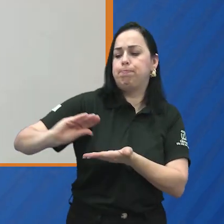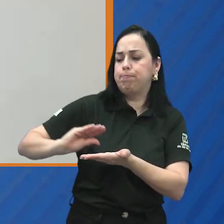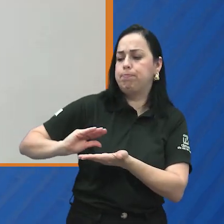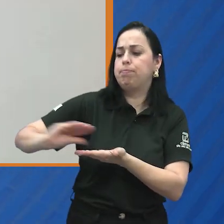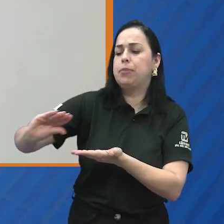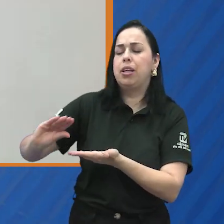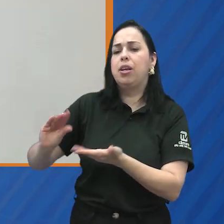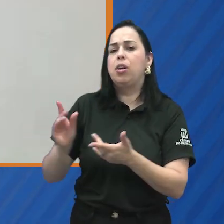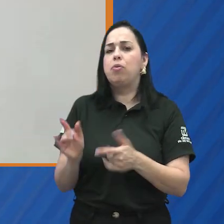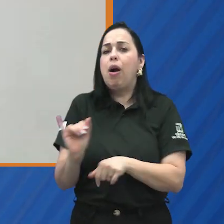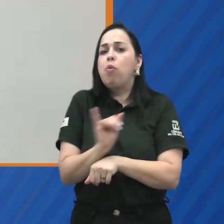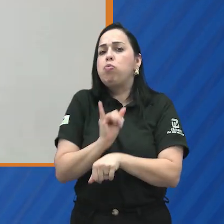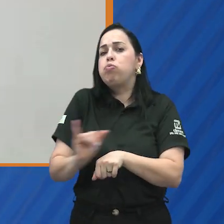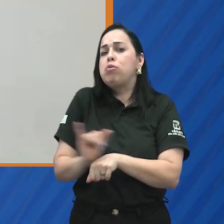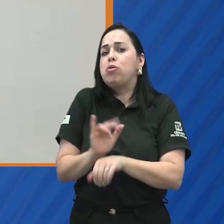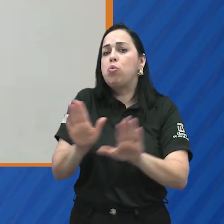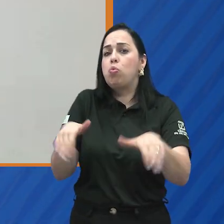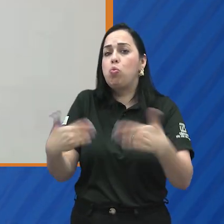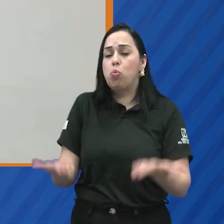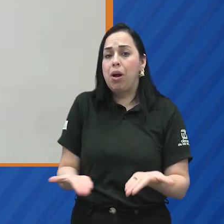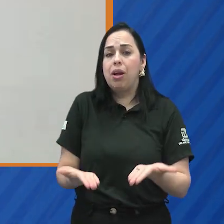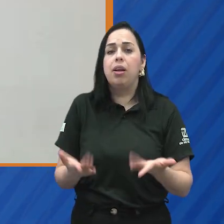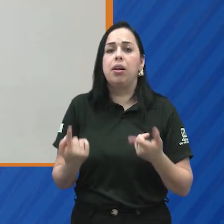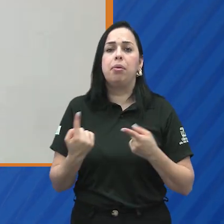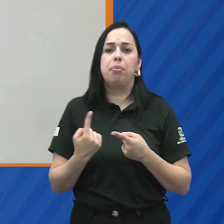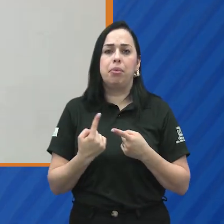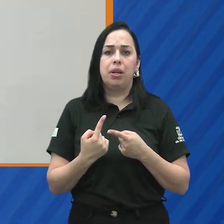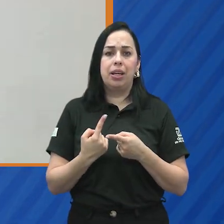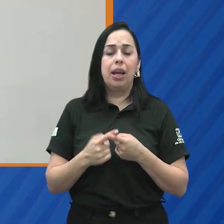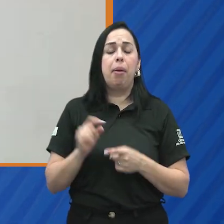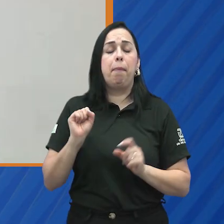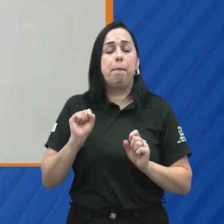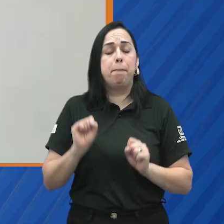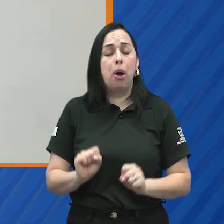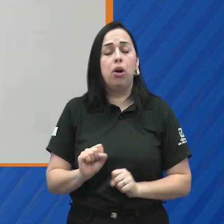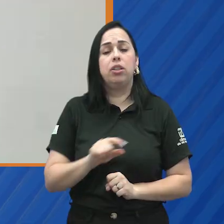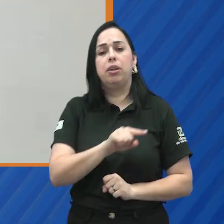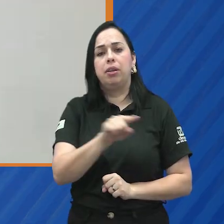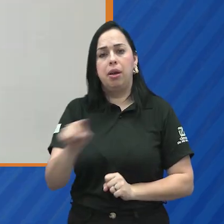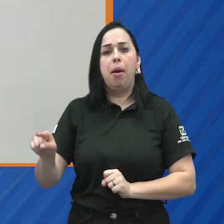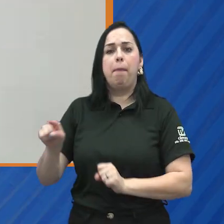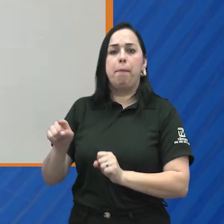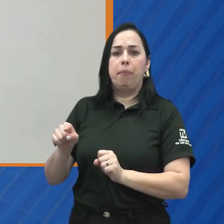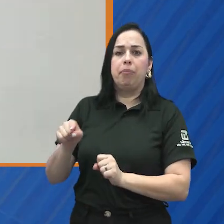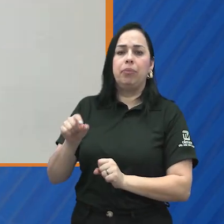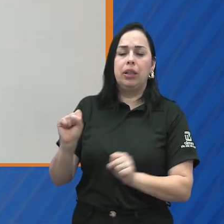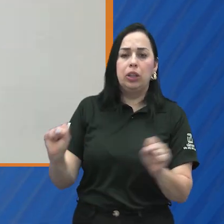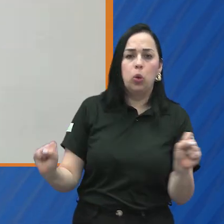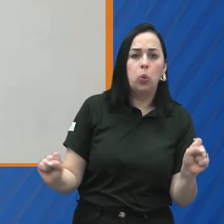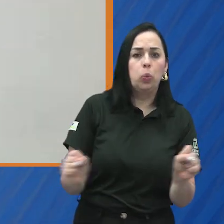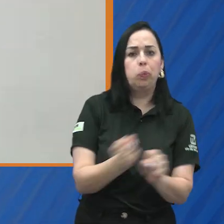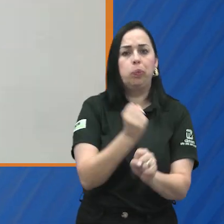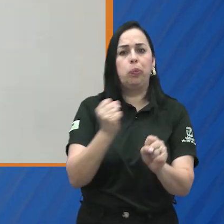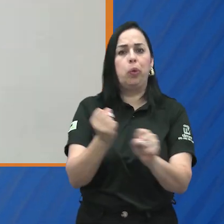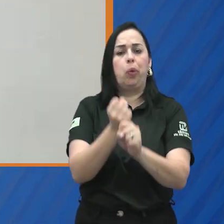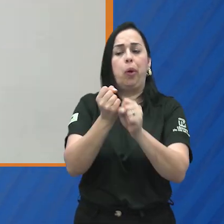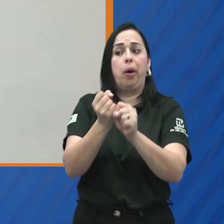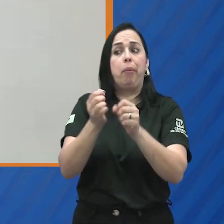vai se fazer desses recursos. Porque há um impacto significativo na